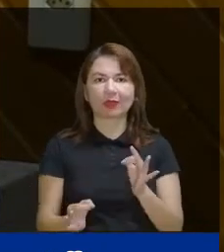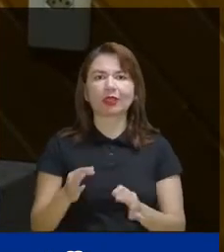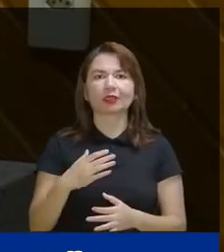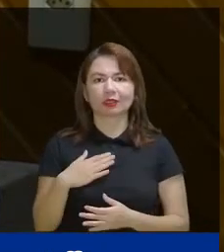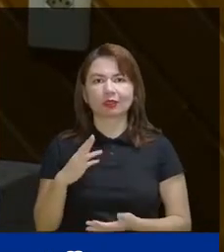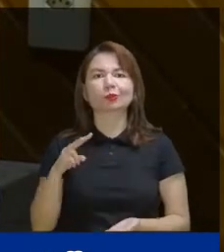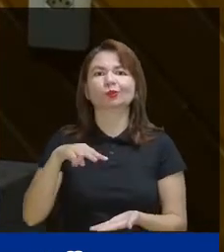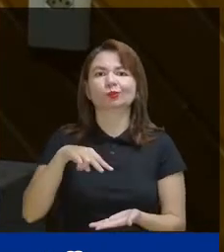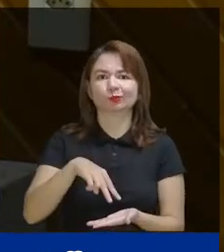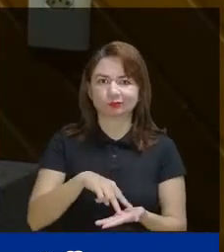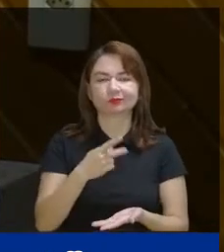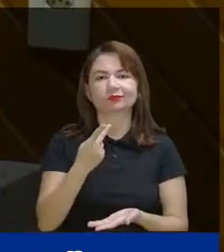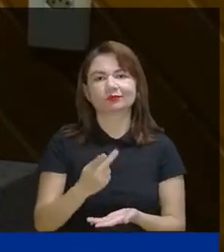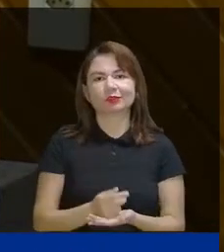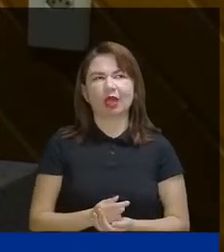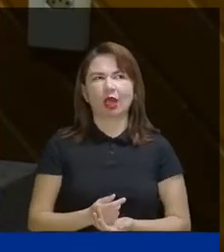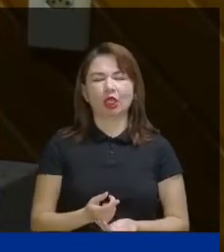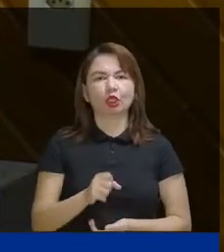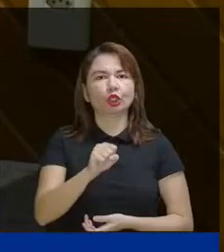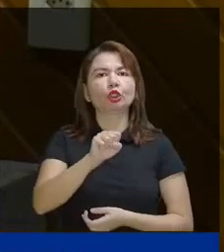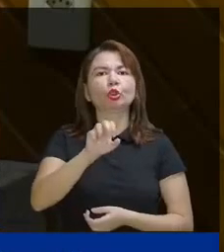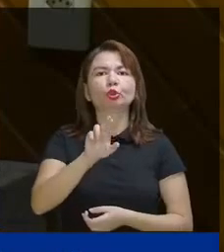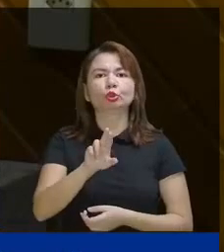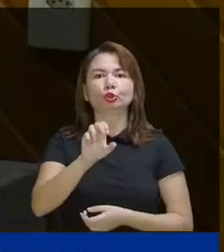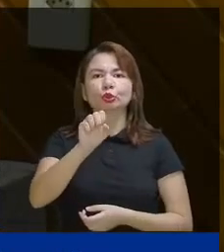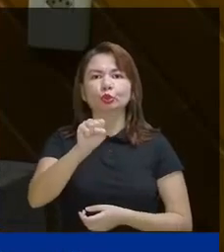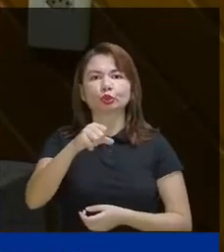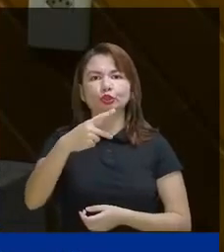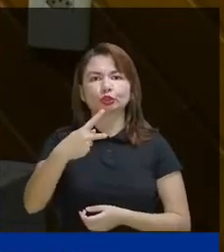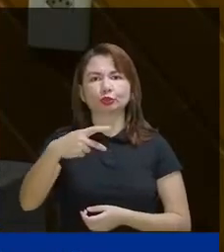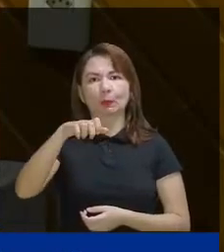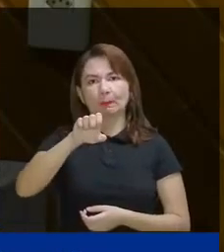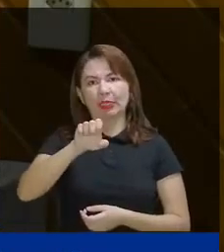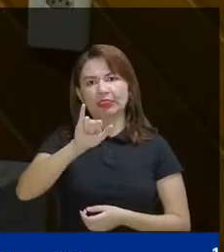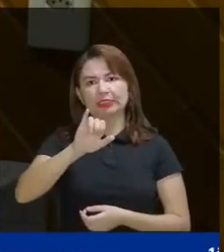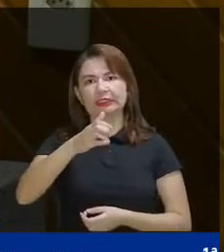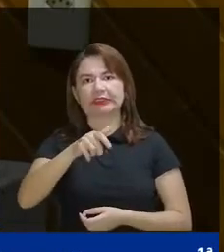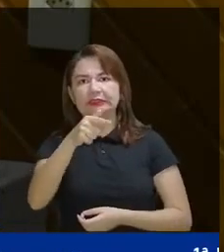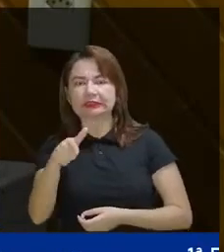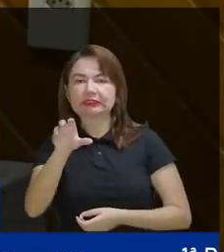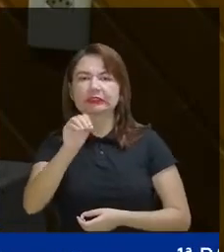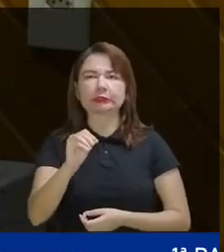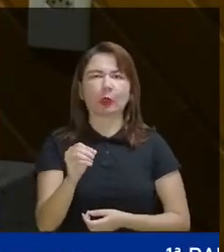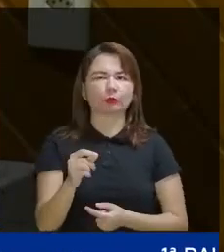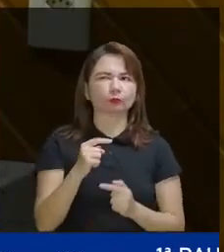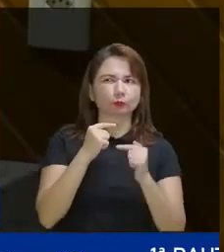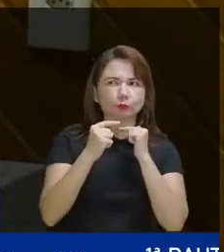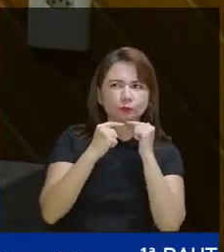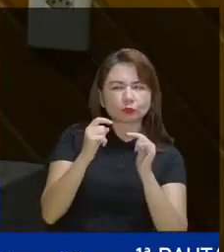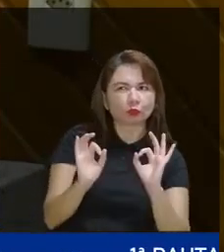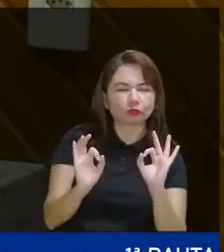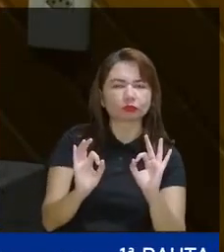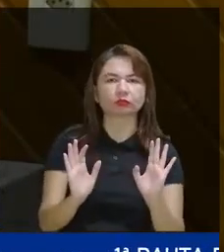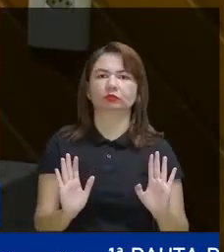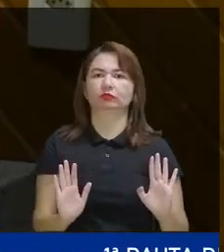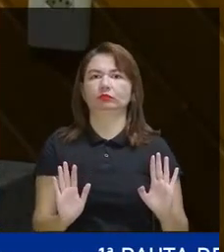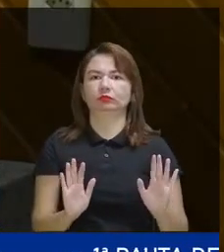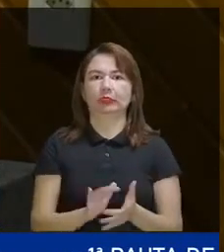e que não era caso de suspeição. Não se encaixa o objeto e a causa de